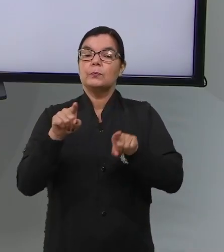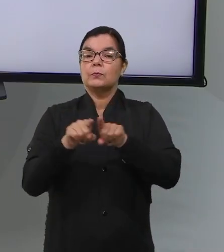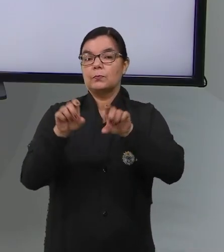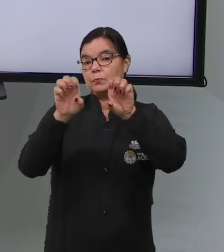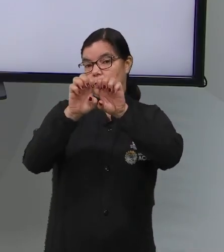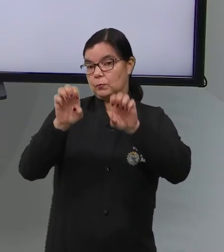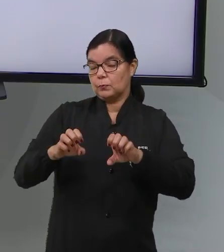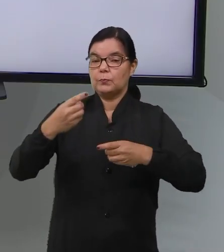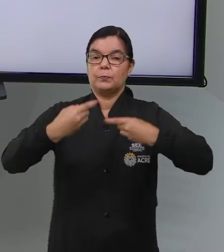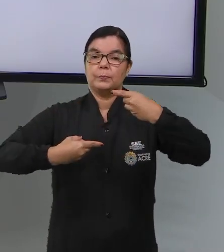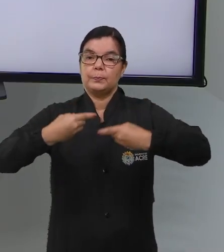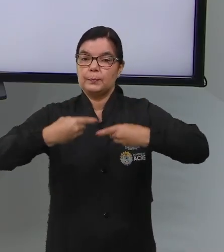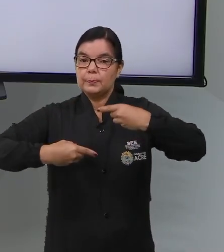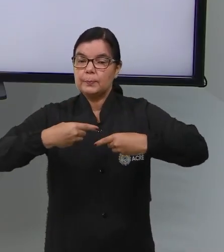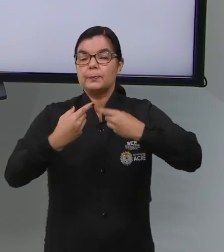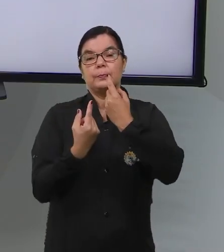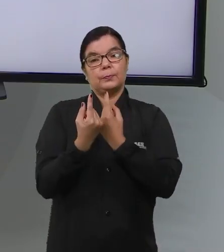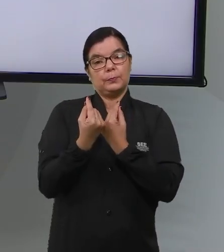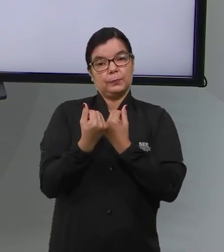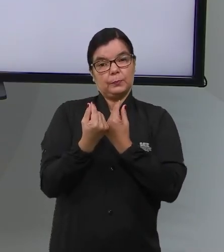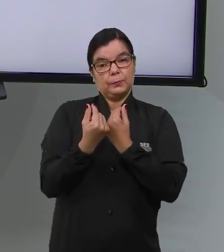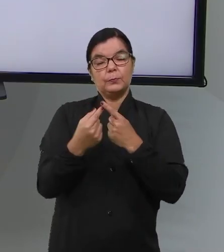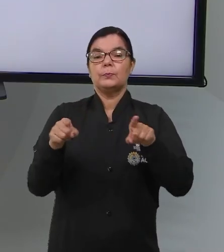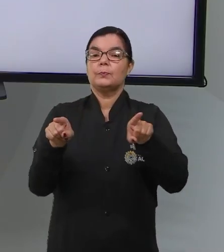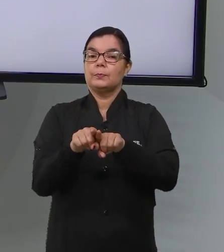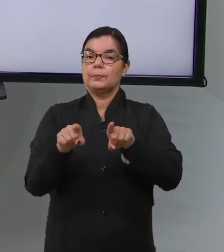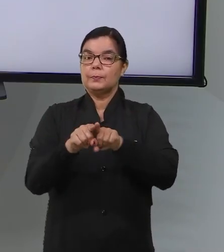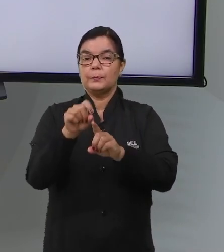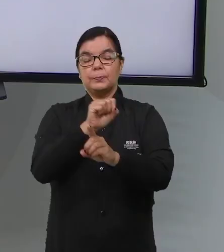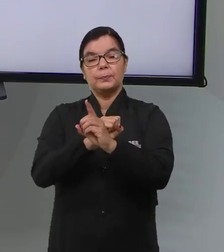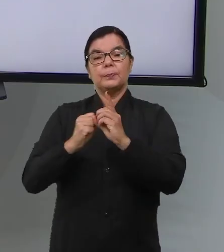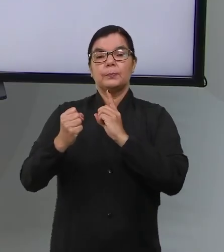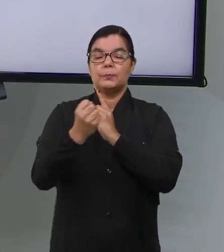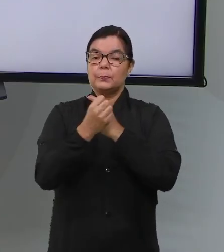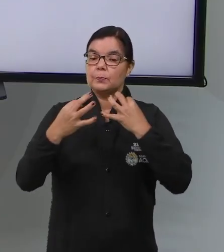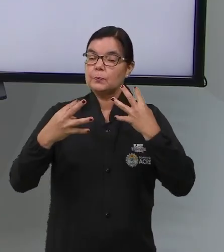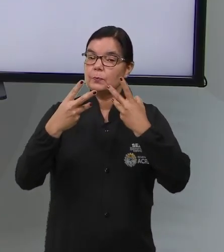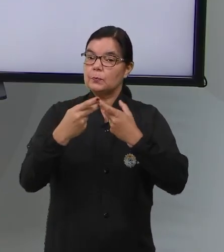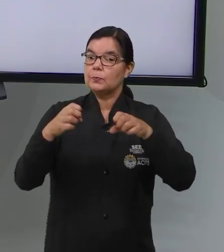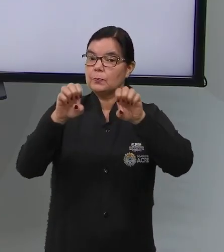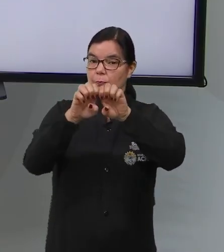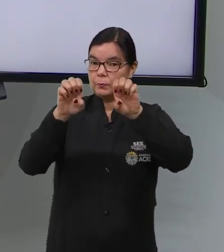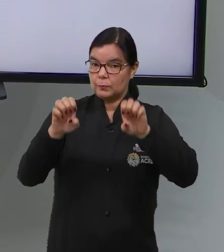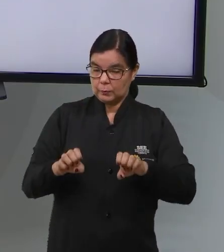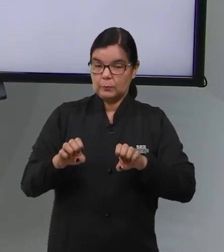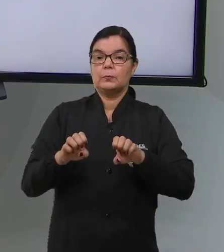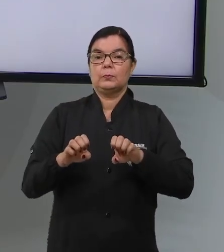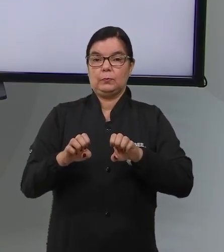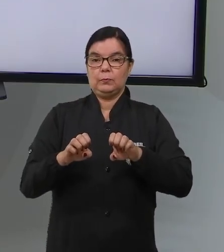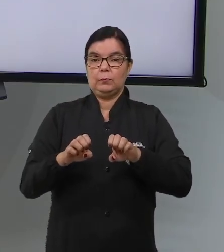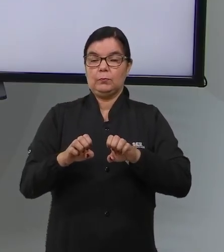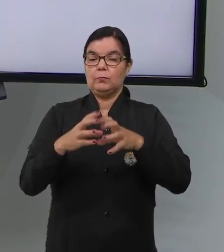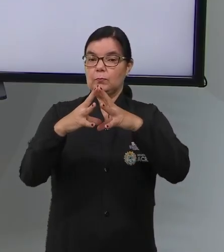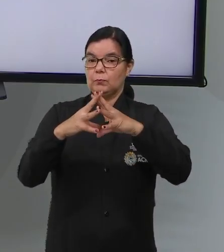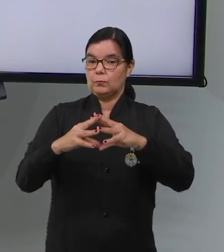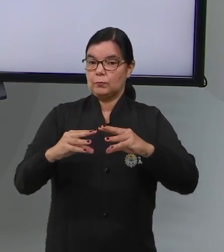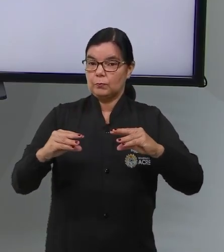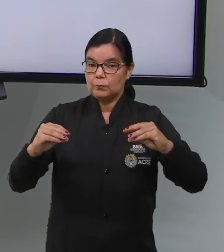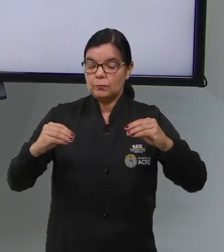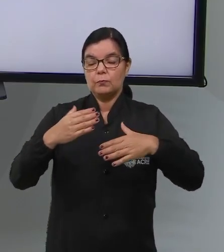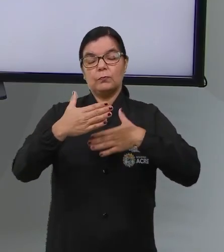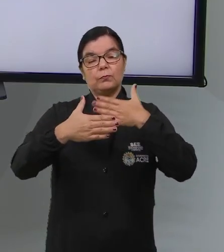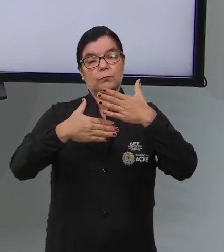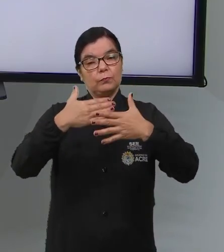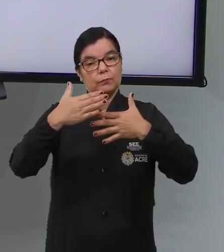política, econômica e social. Toda essa estrutura, ela se diluiu, ela se dissolveu ao longo